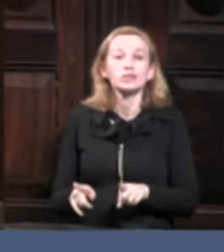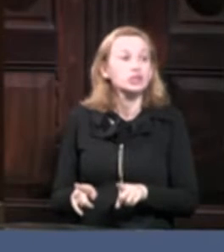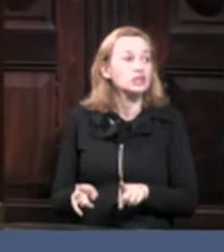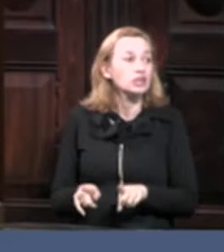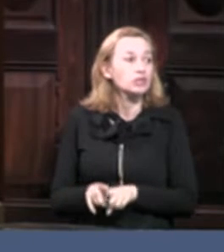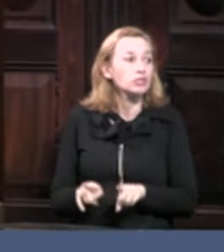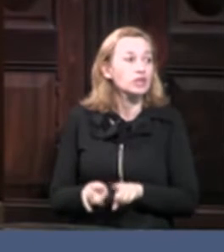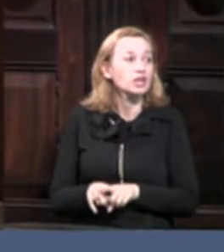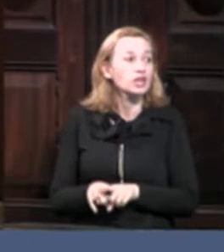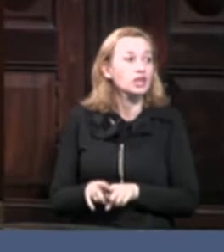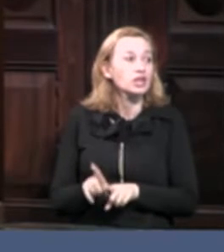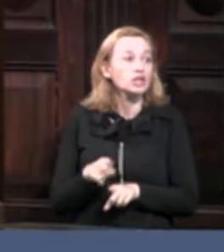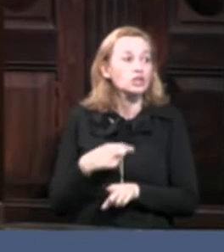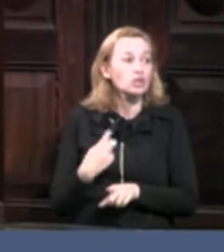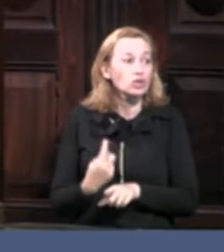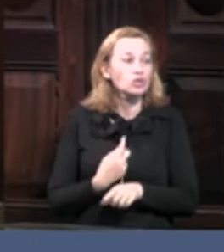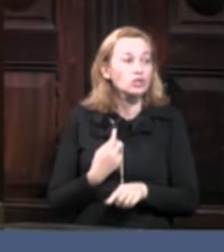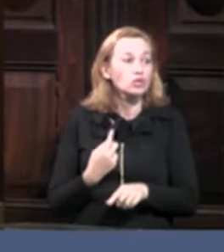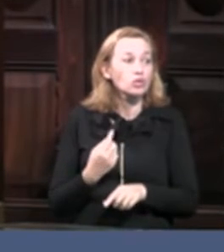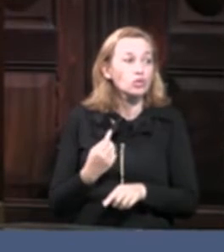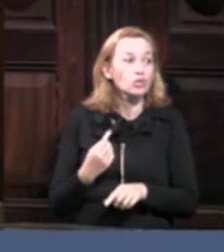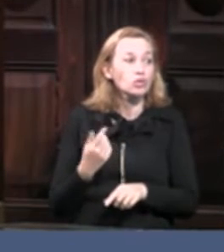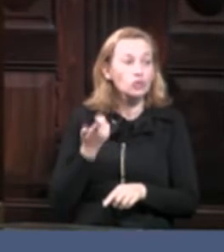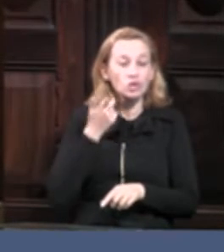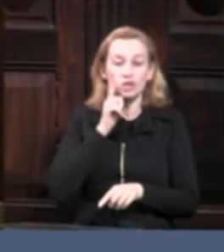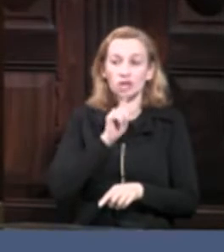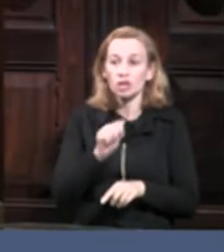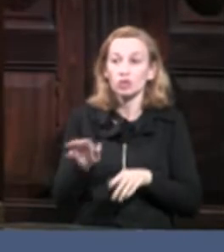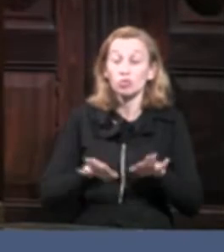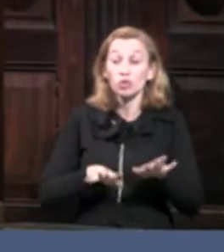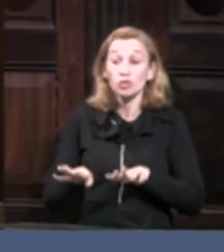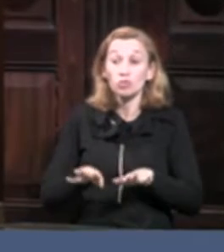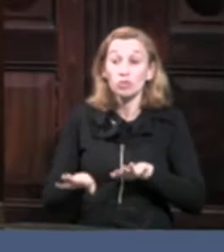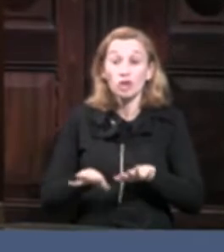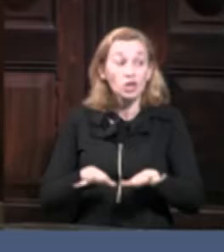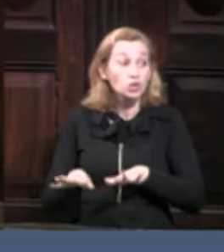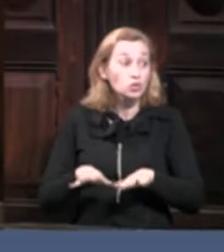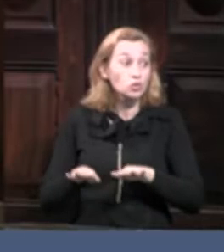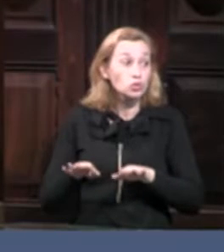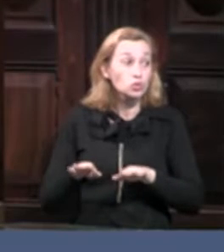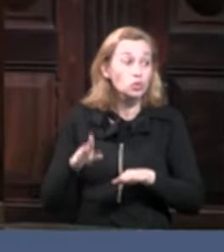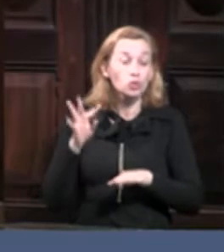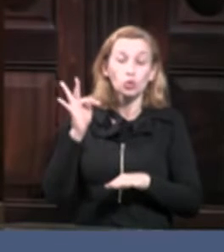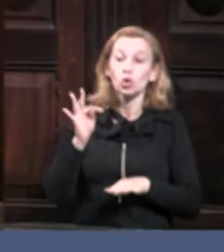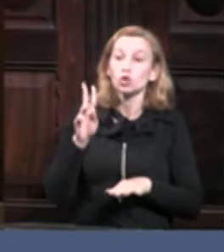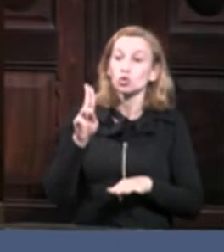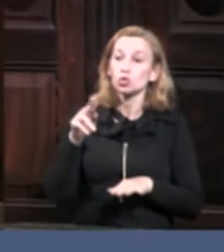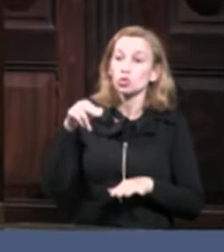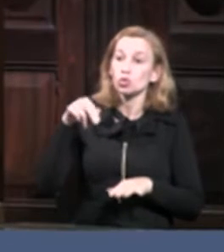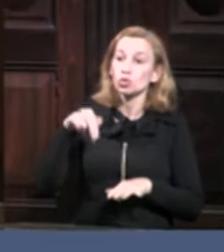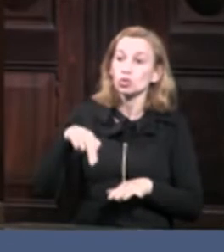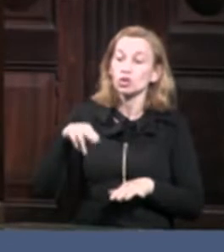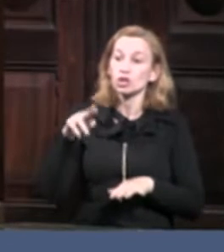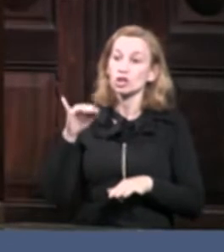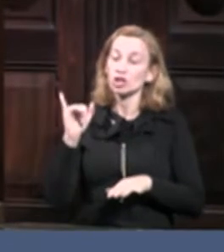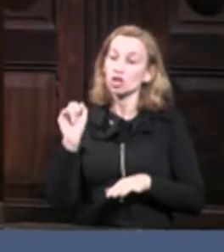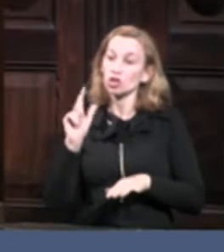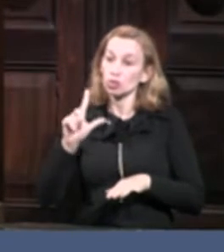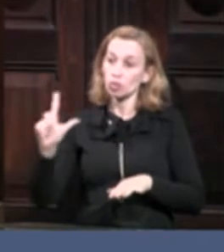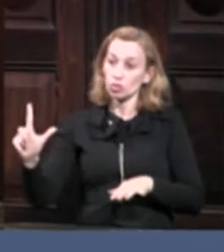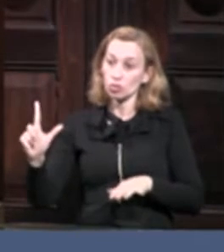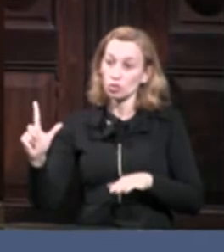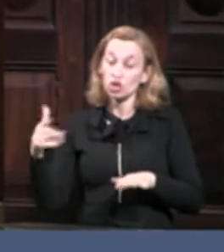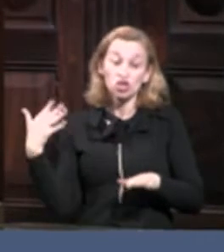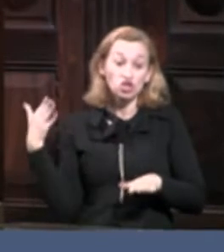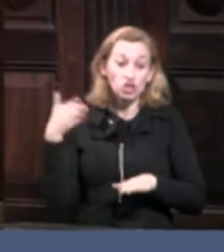para conseguir fazer que esse movimento que se ampliou com o túnel tenha um fluxo para a cidade do Rio de Janeiro, sem sufocar o